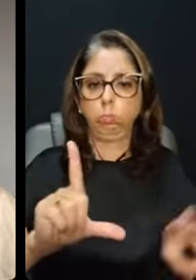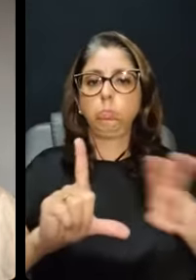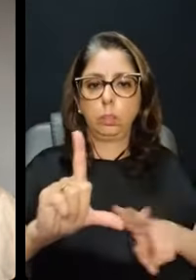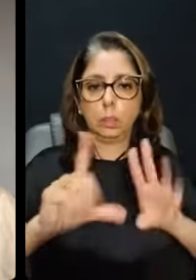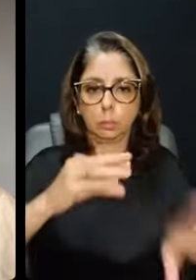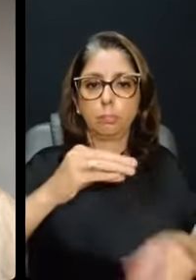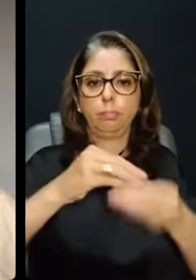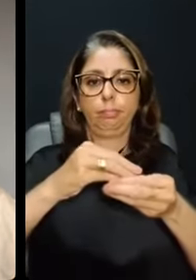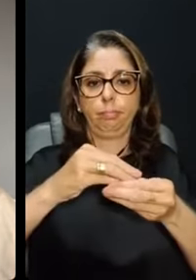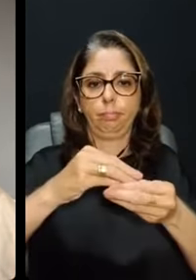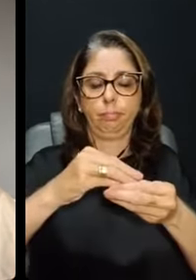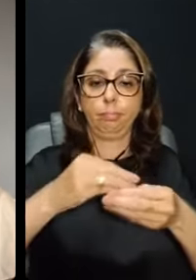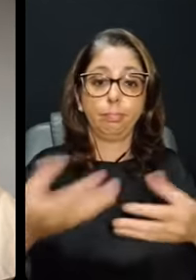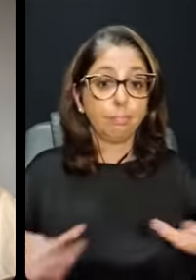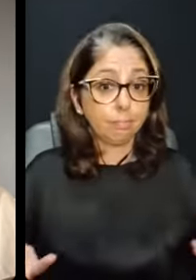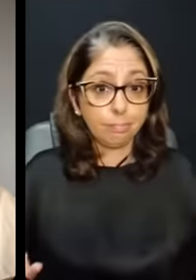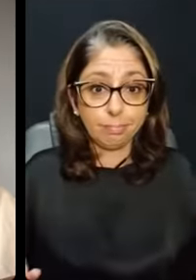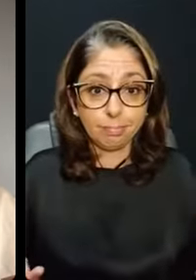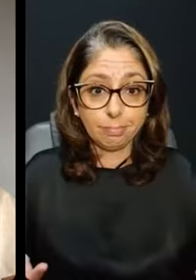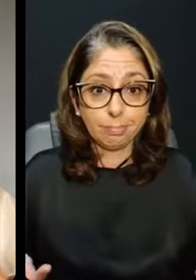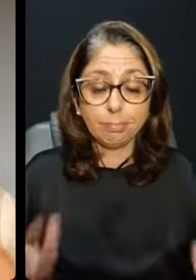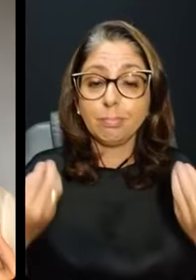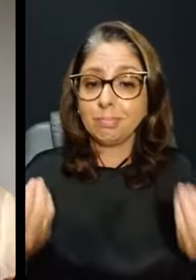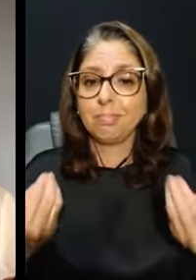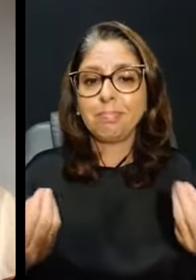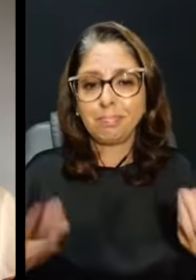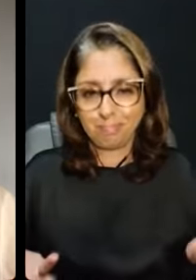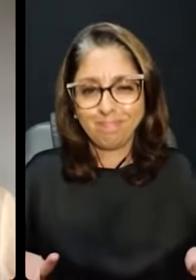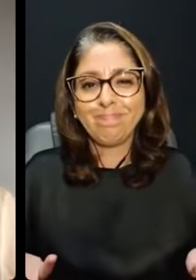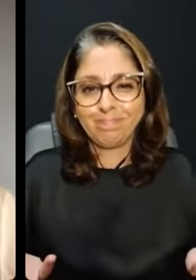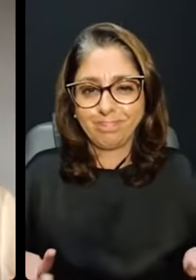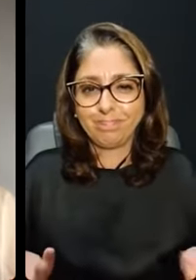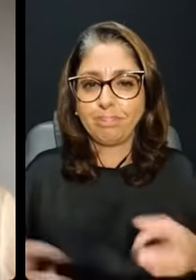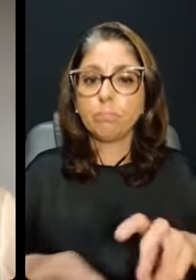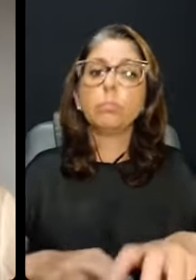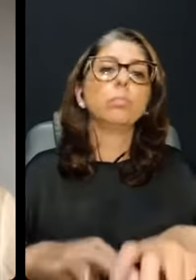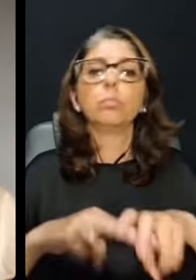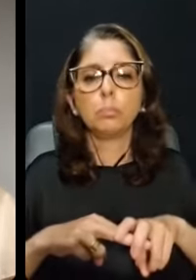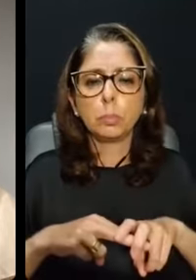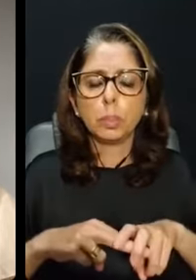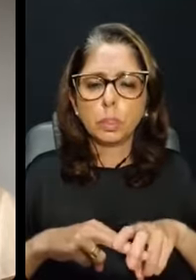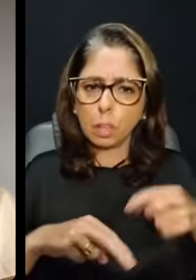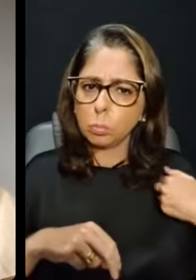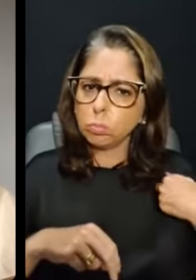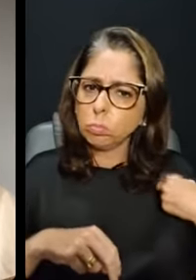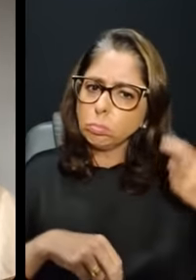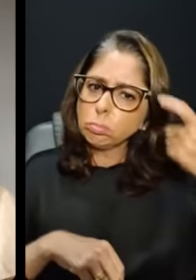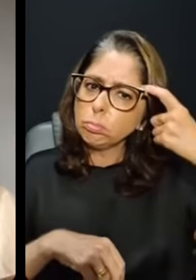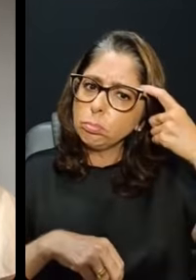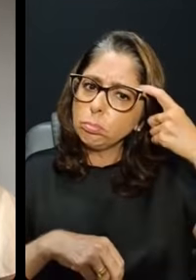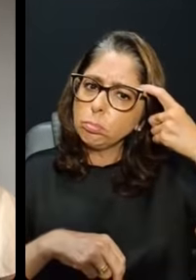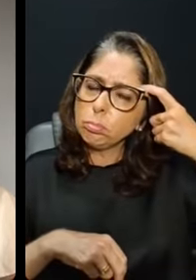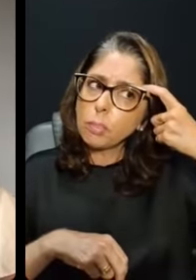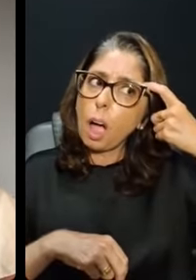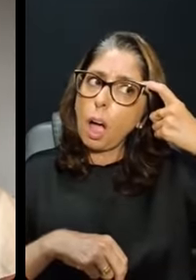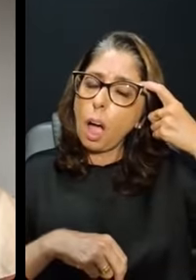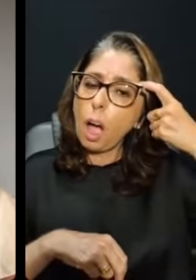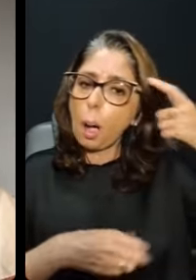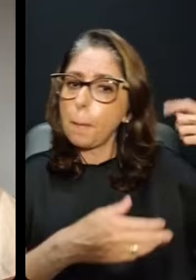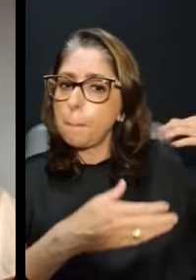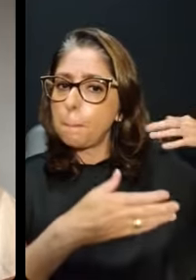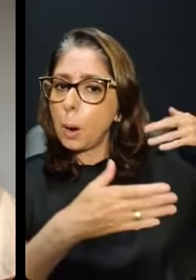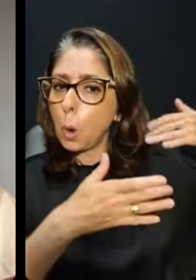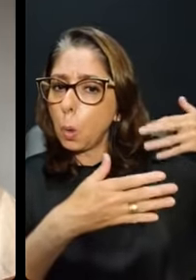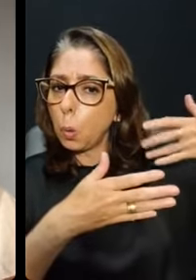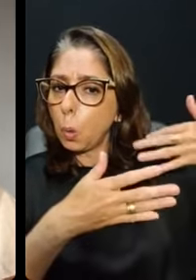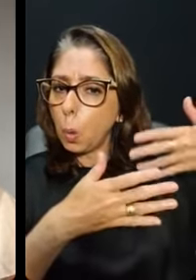legenda atende outras pessoas. Então, isso foram coisas que eu fui percebendo ao longo da minha trajetória de aplicação de